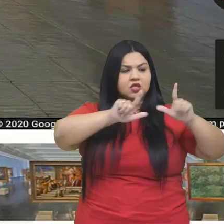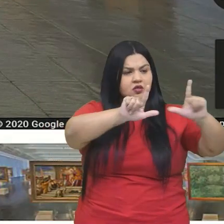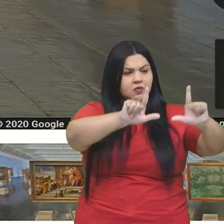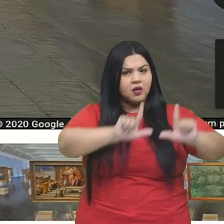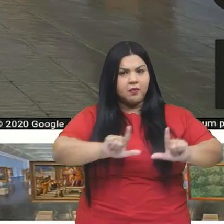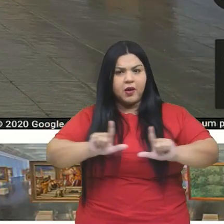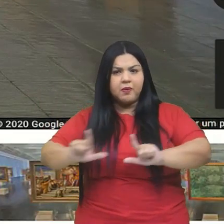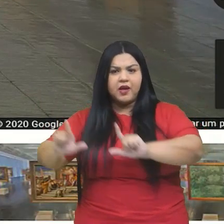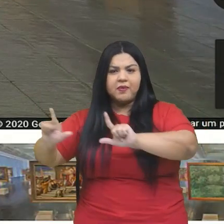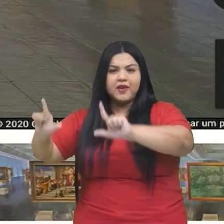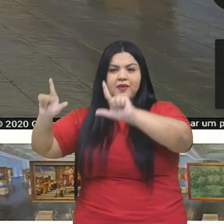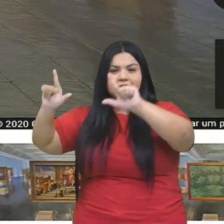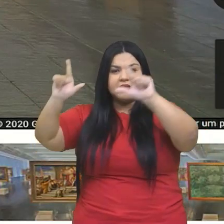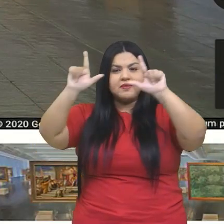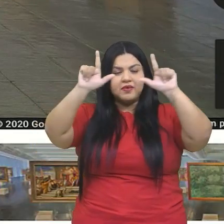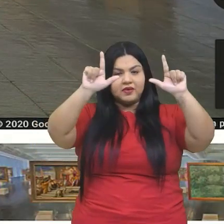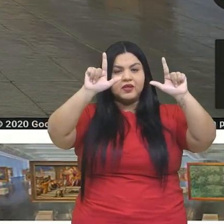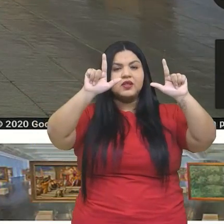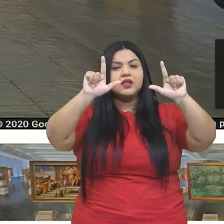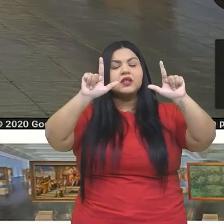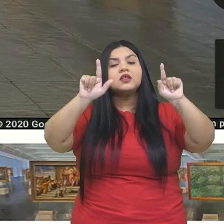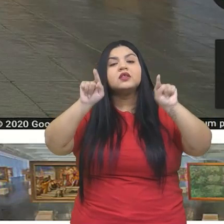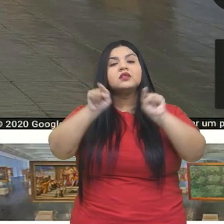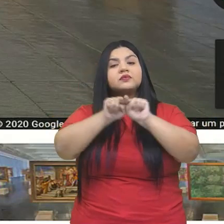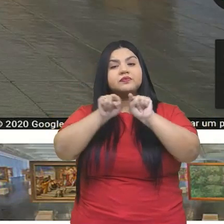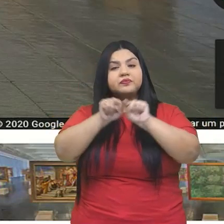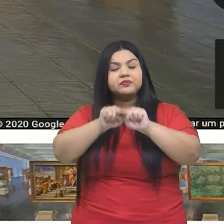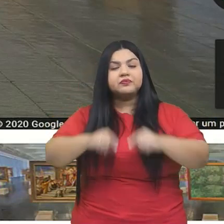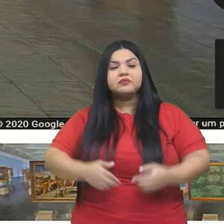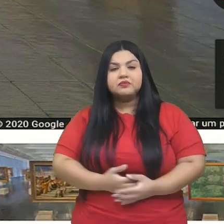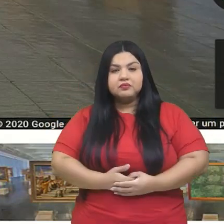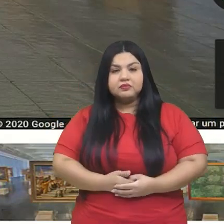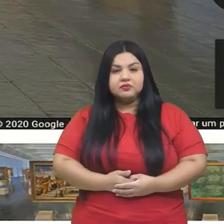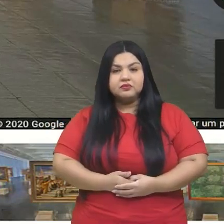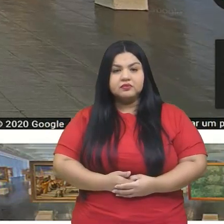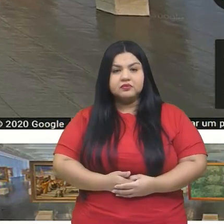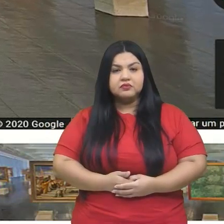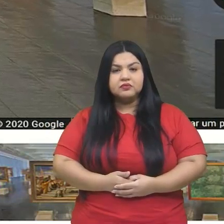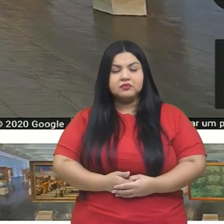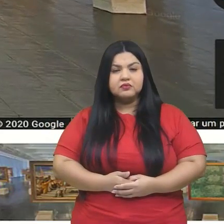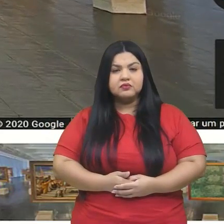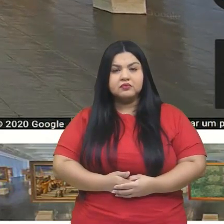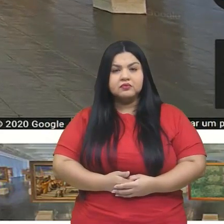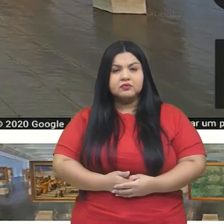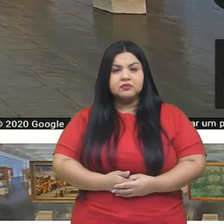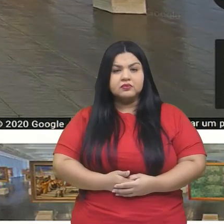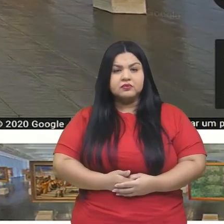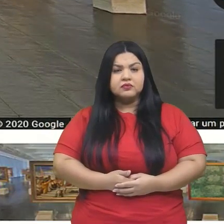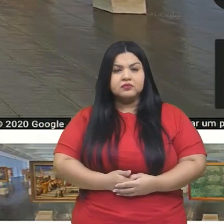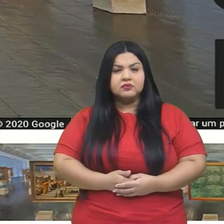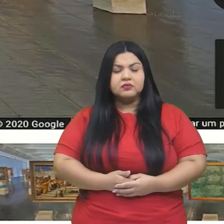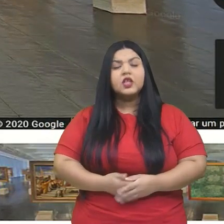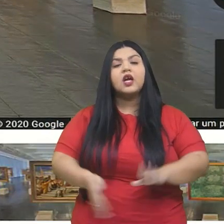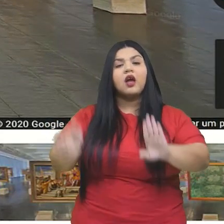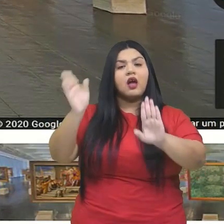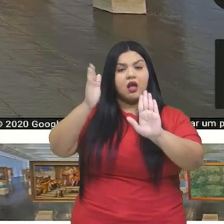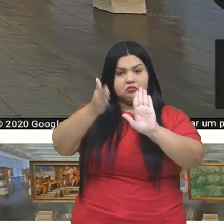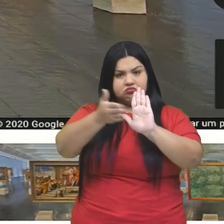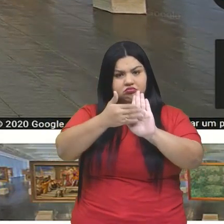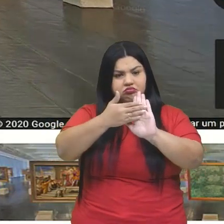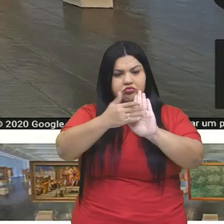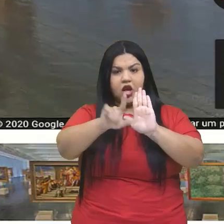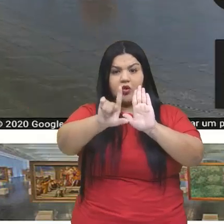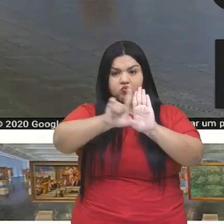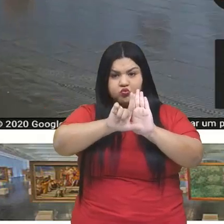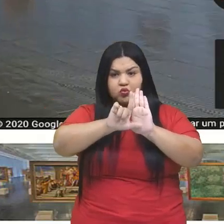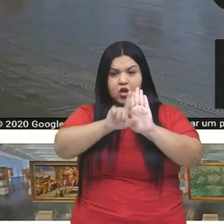grande galeria, não é? E no verso delas, você tem toda a informação de curadoria em